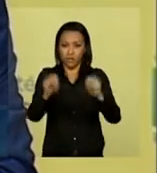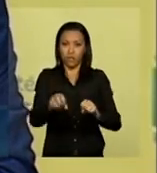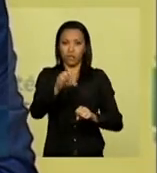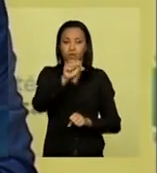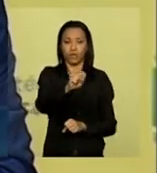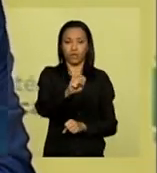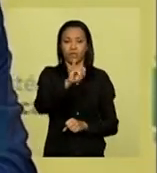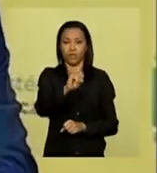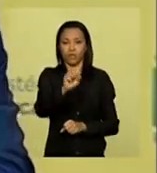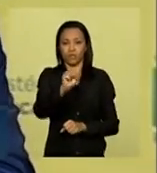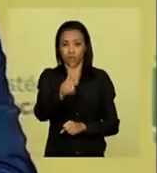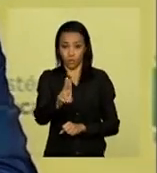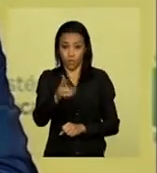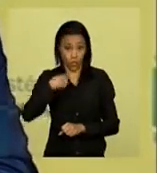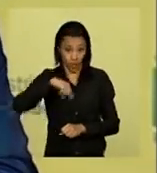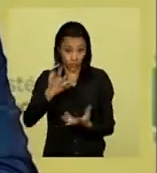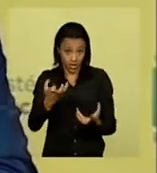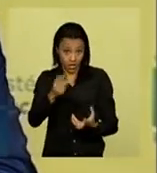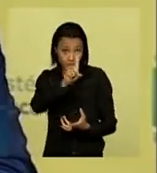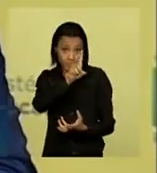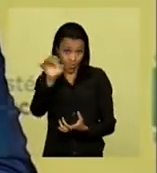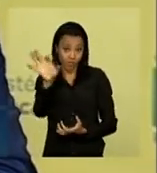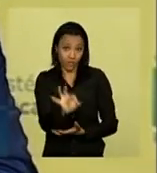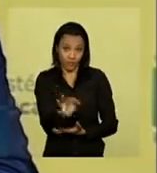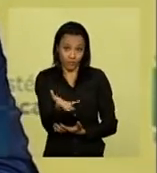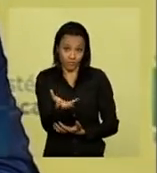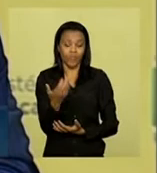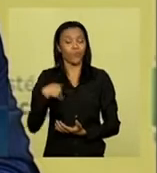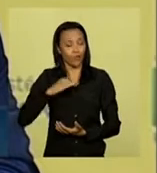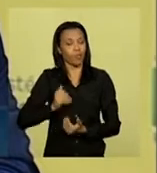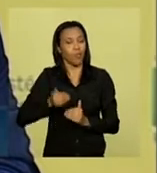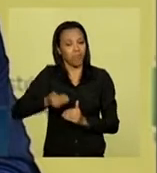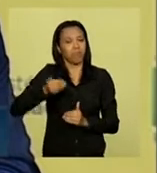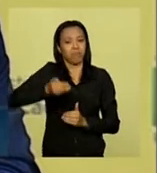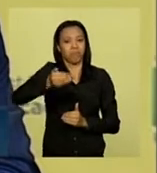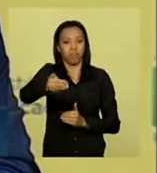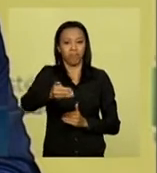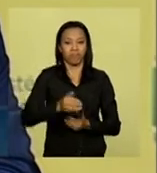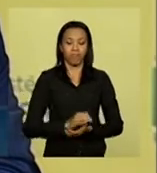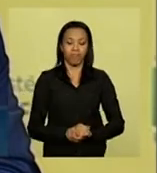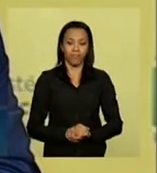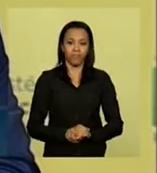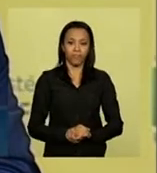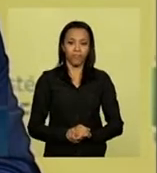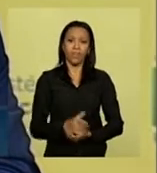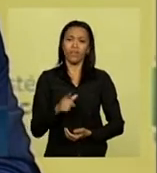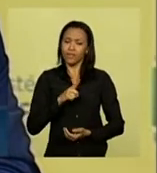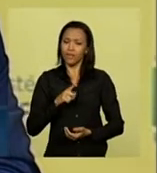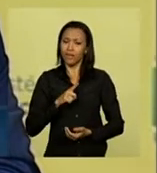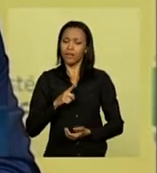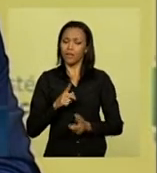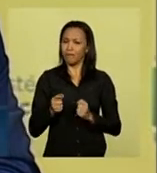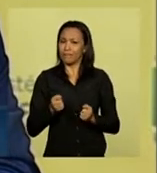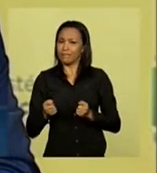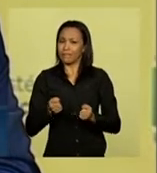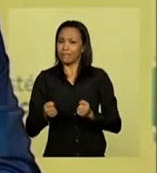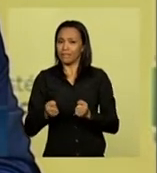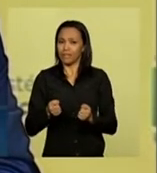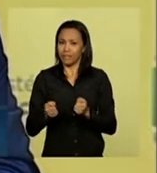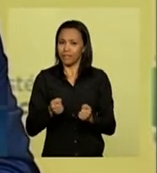nossa expectativa é chegar a 100 porcento e estamos avançando muito e há uma resistência